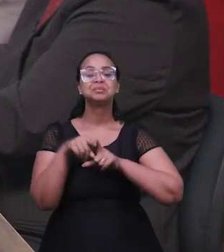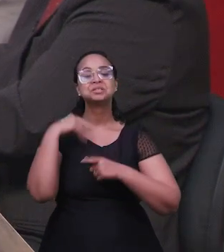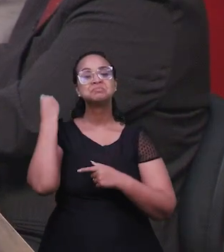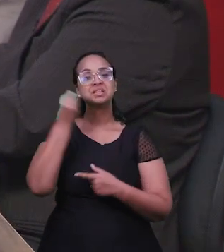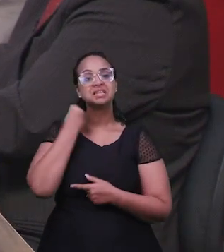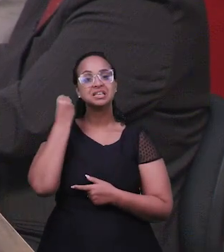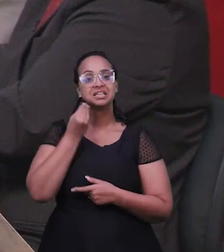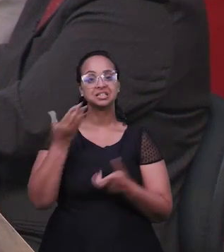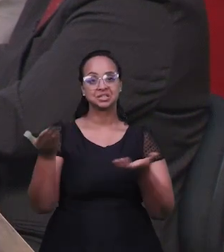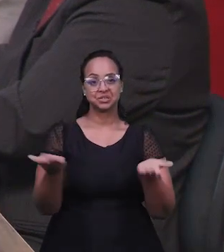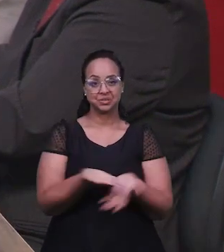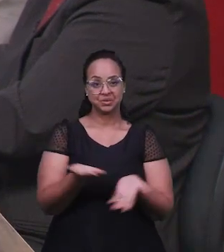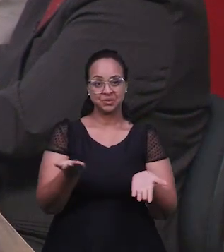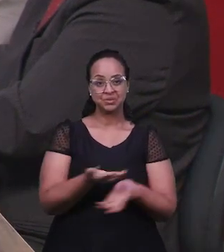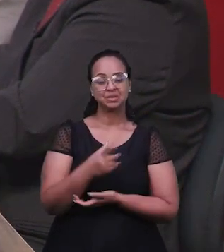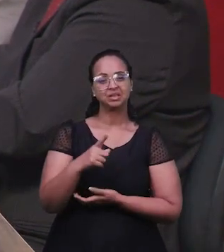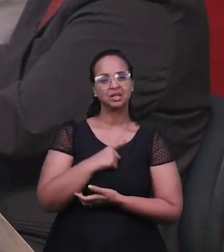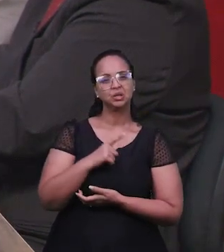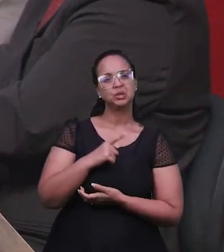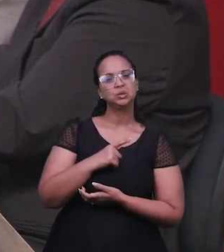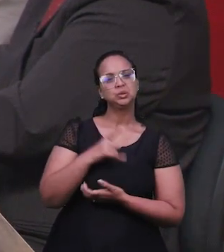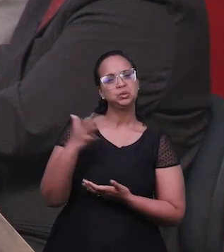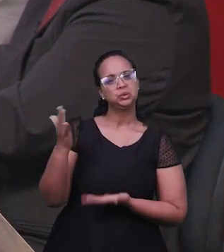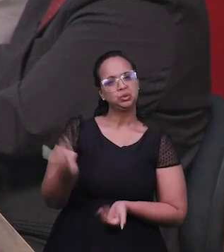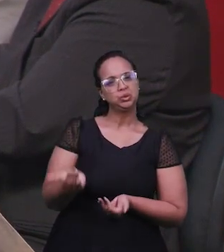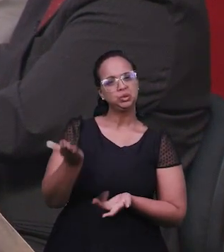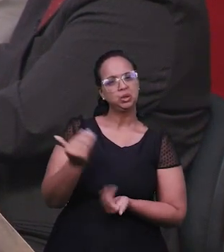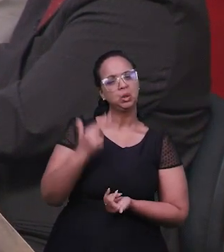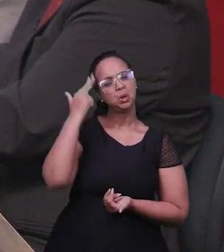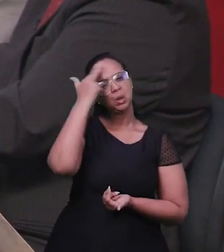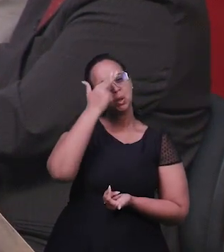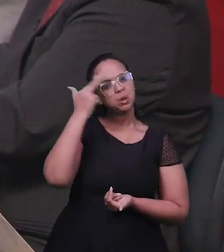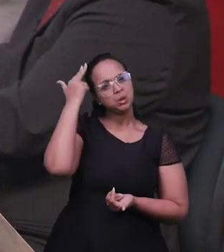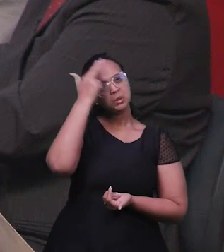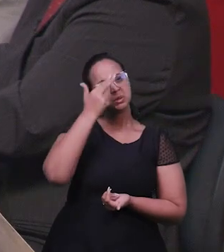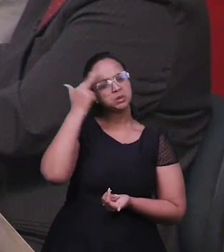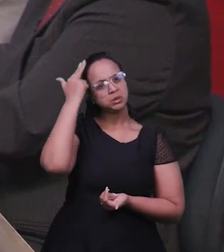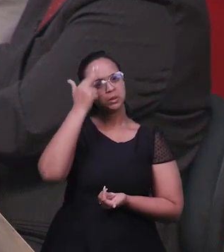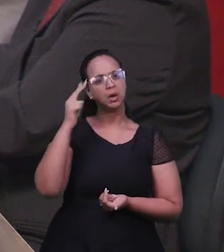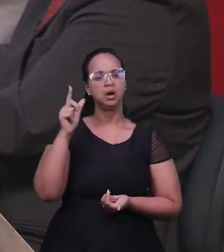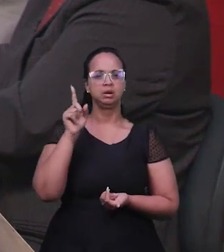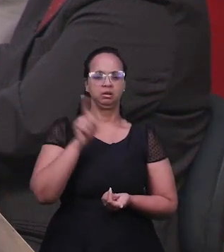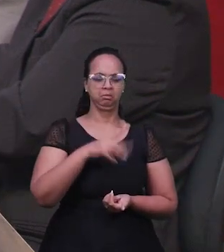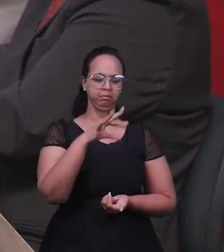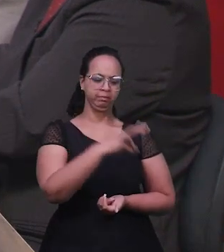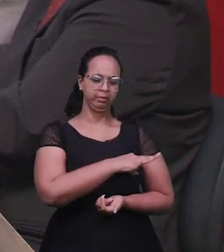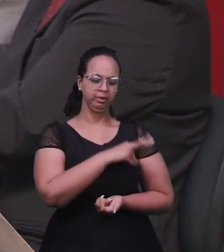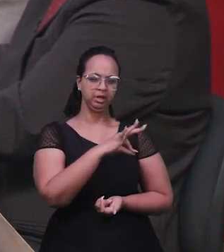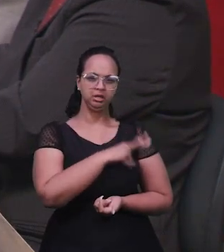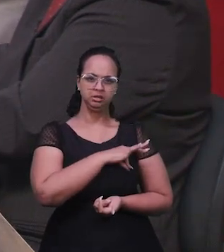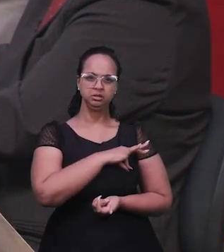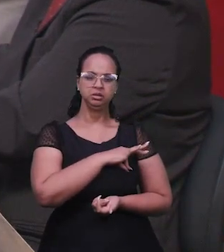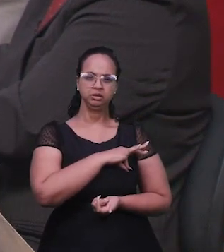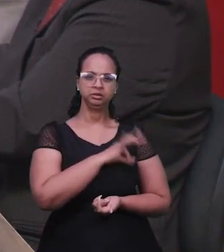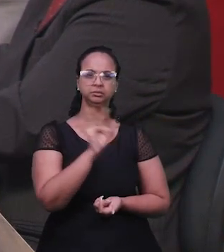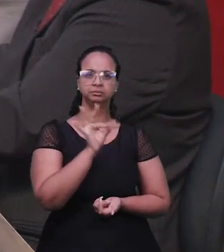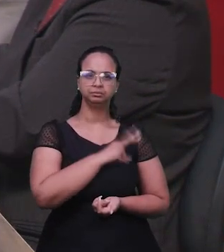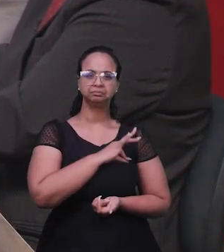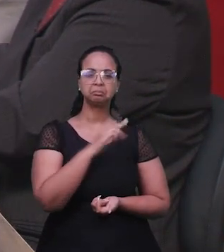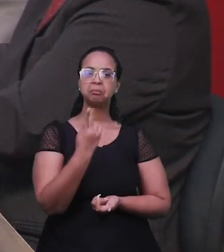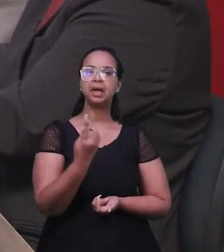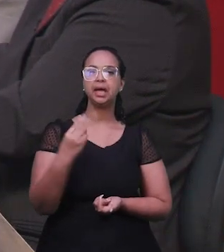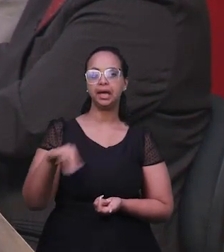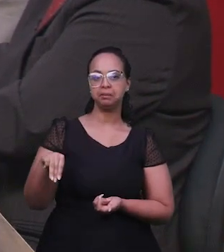hoje foi de um jovem que ele tinha um sonho de ser policial, né,